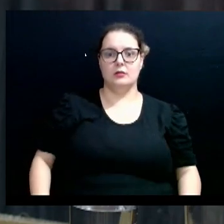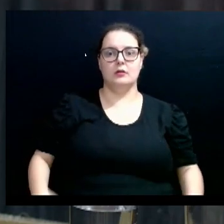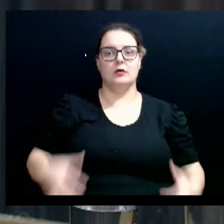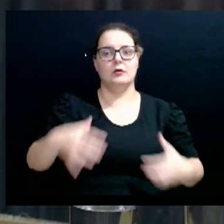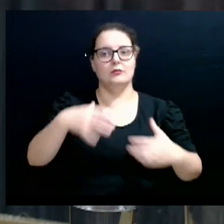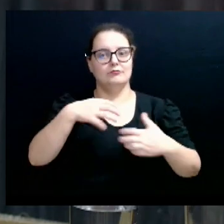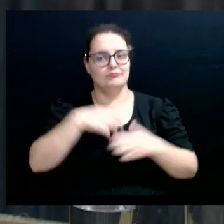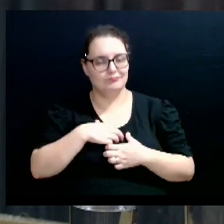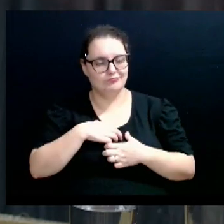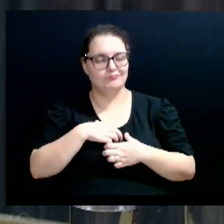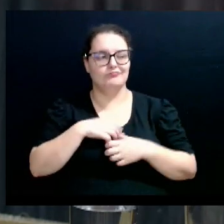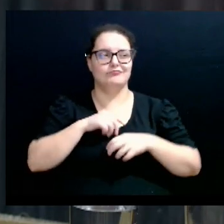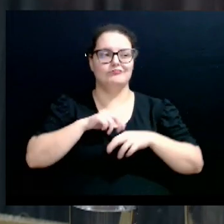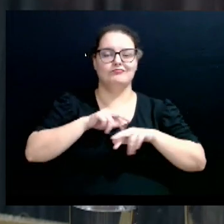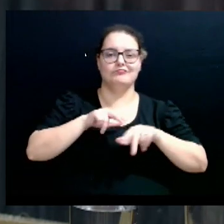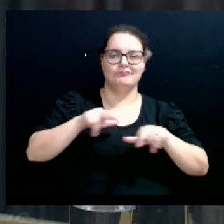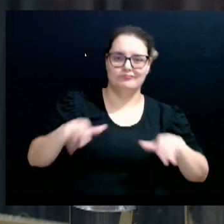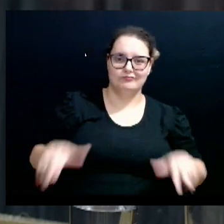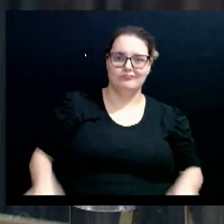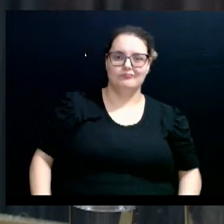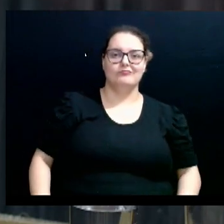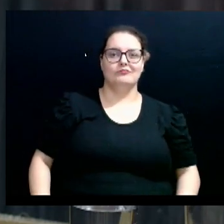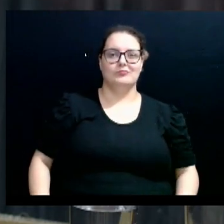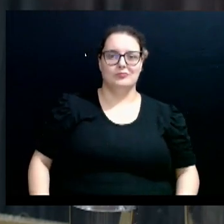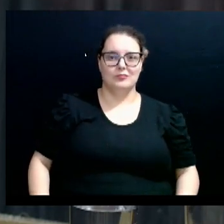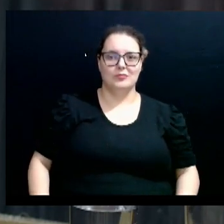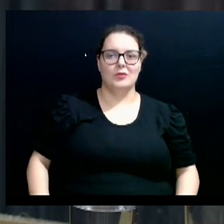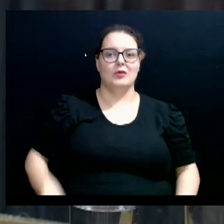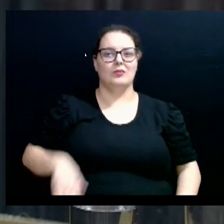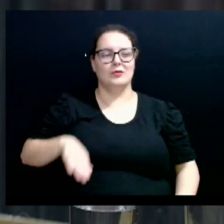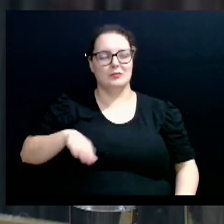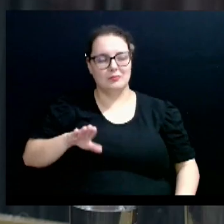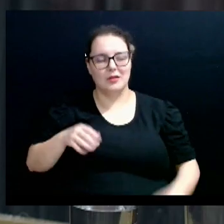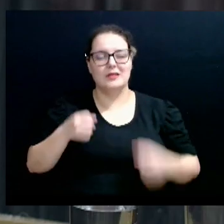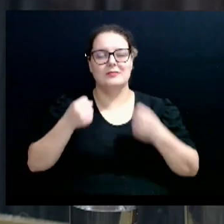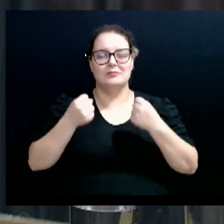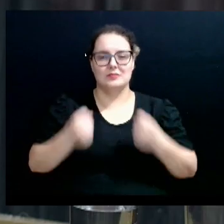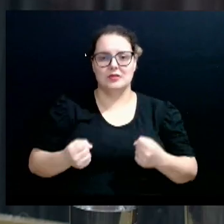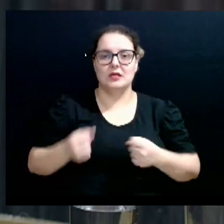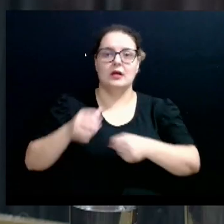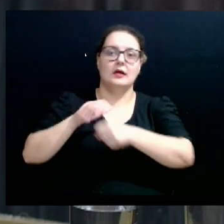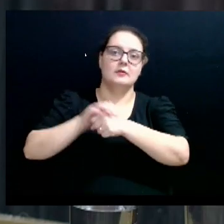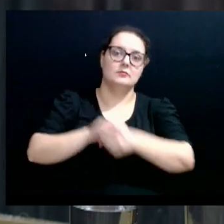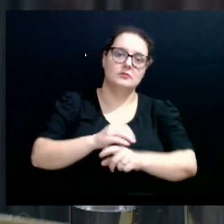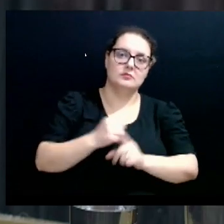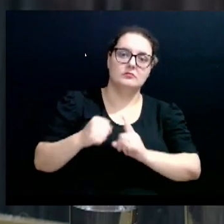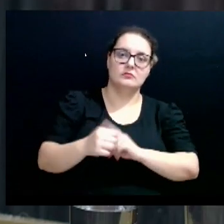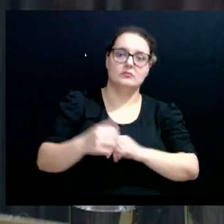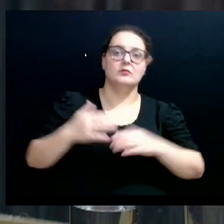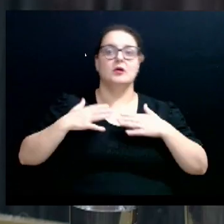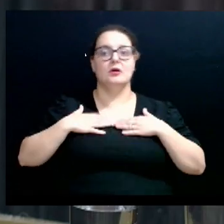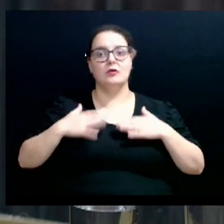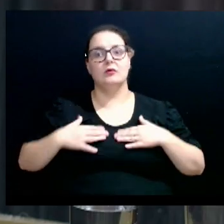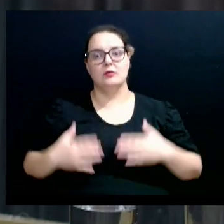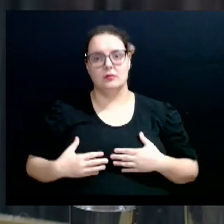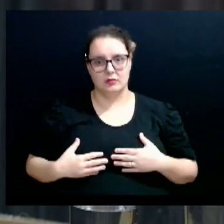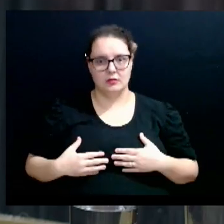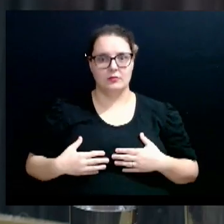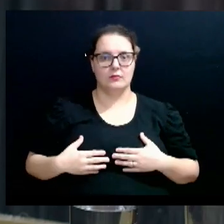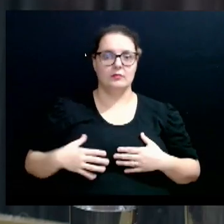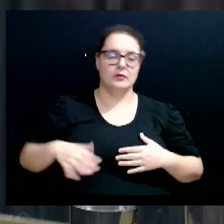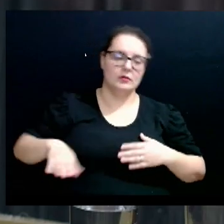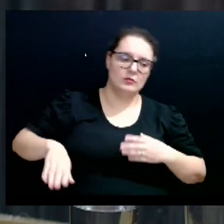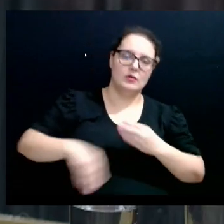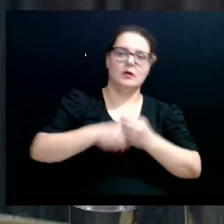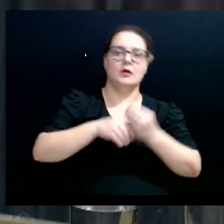o emocional é o que mais vai pesar na balança, né. A pressão social e o físico vão colaborar para essa